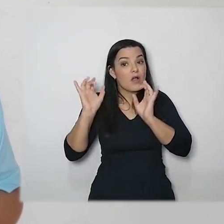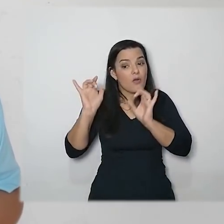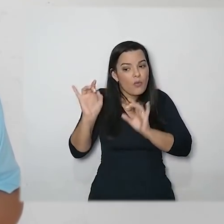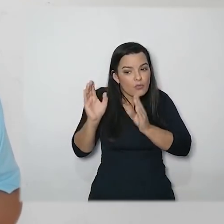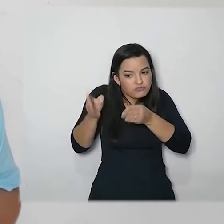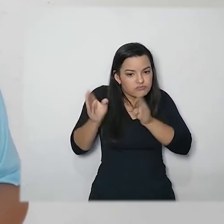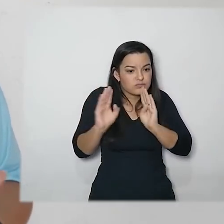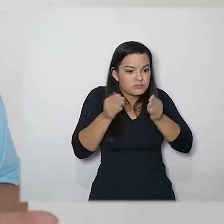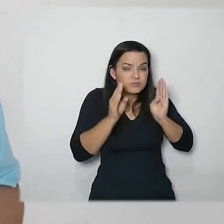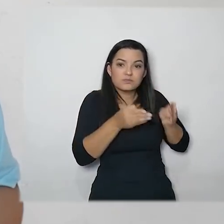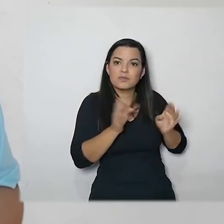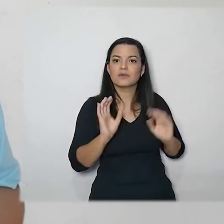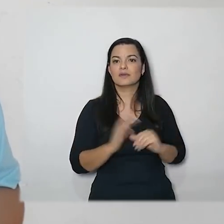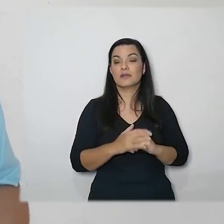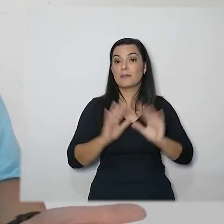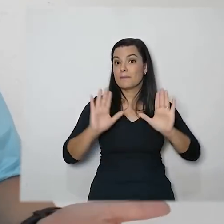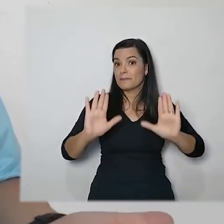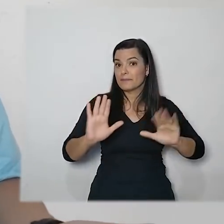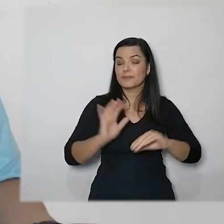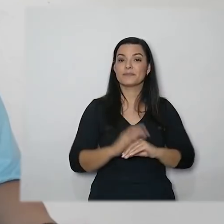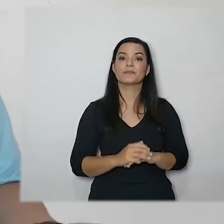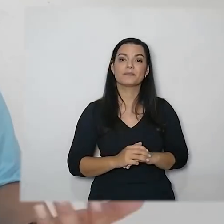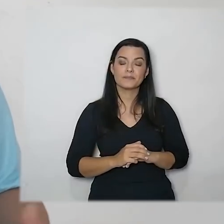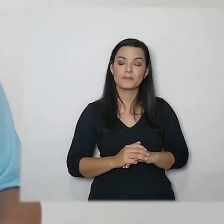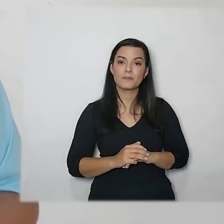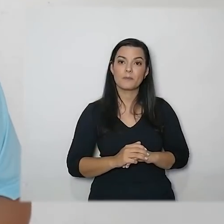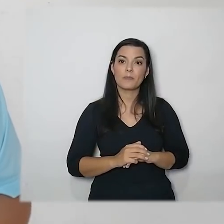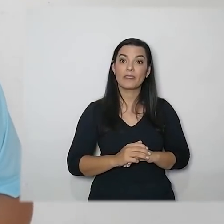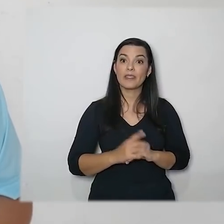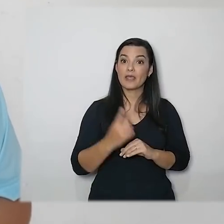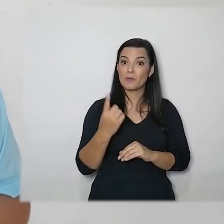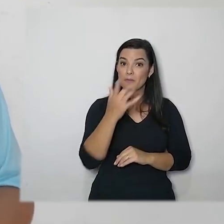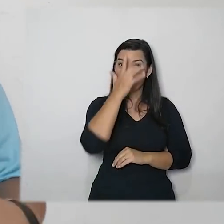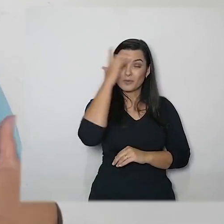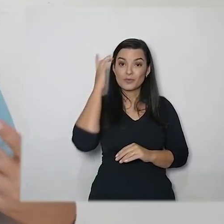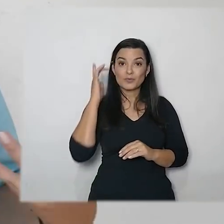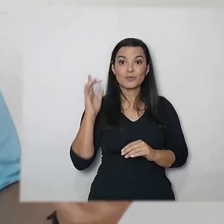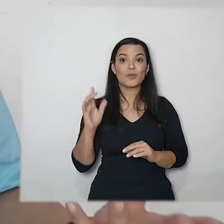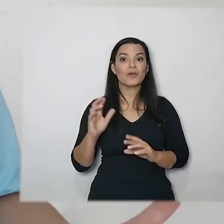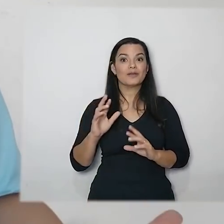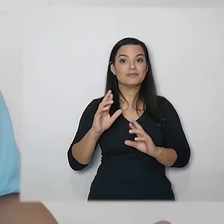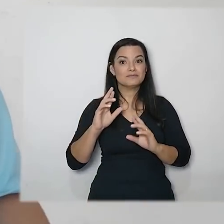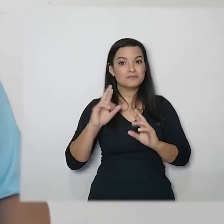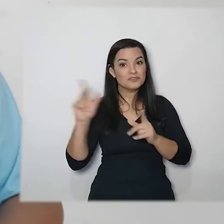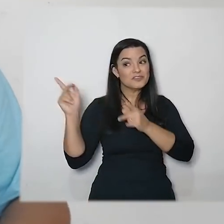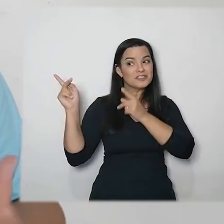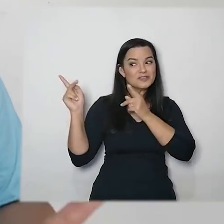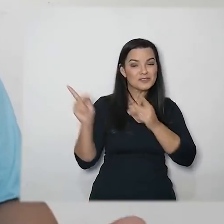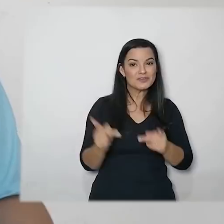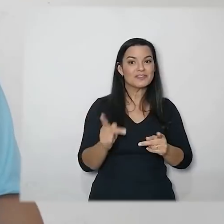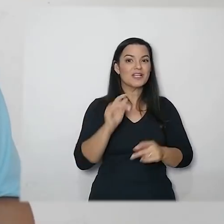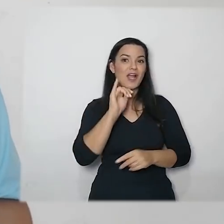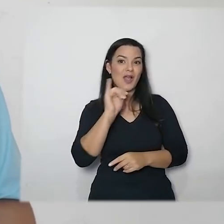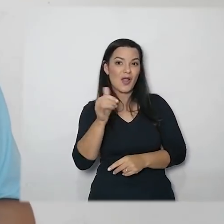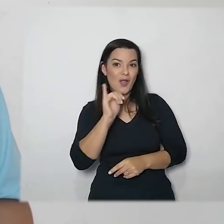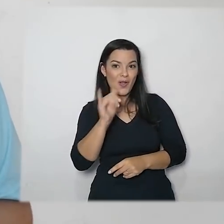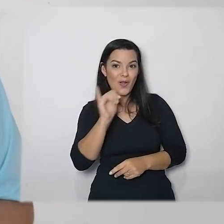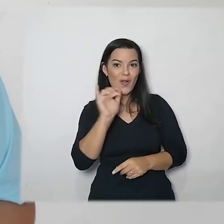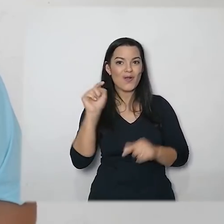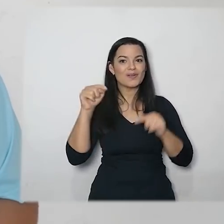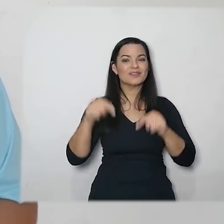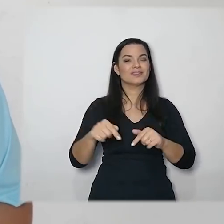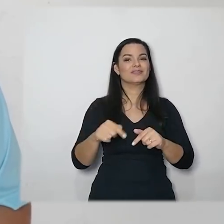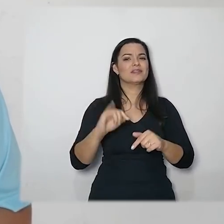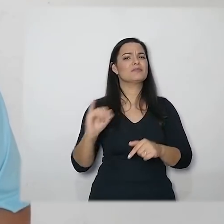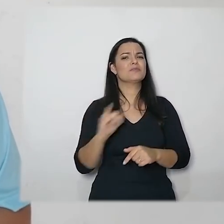especificidades. Só que quem vai contar um pouquinho dessa importância e de tudo isso para nós